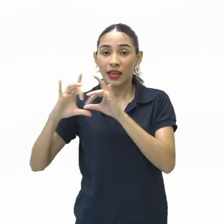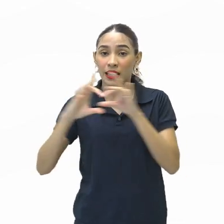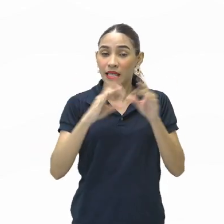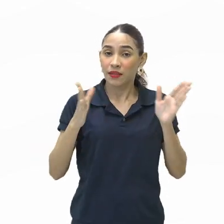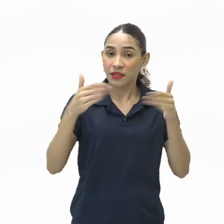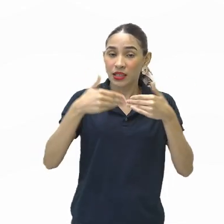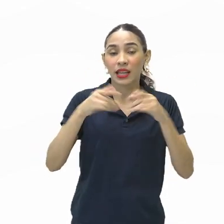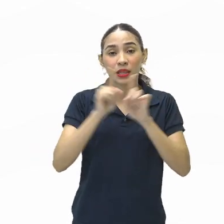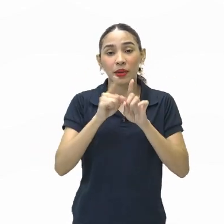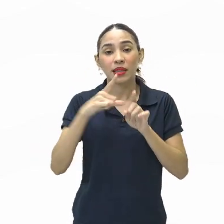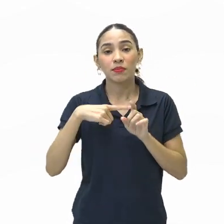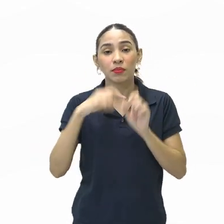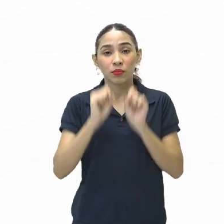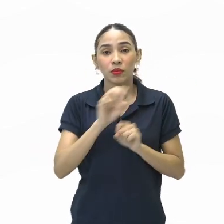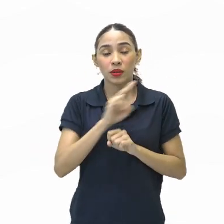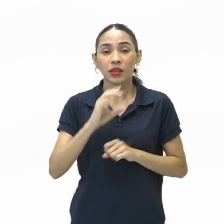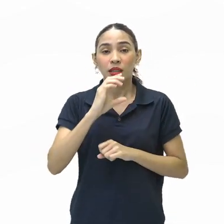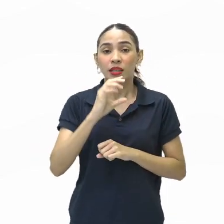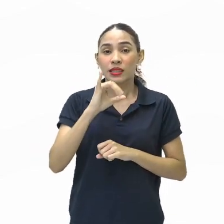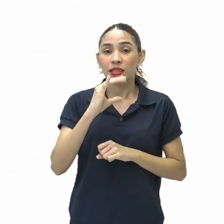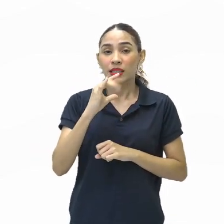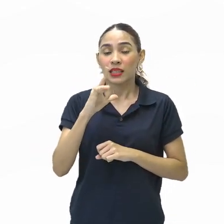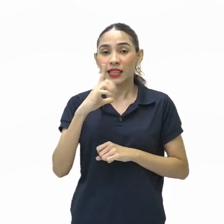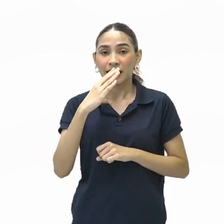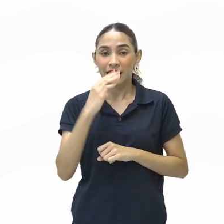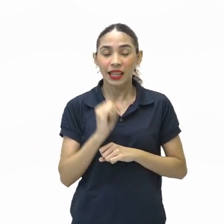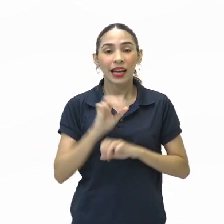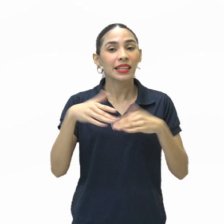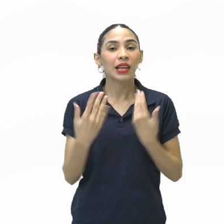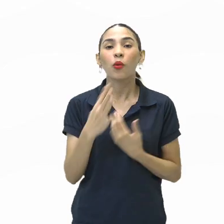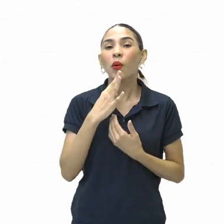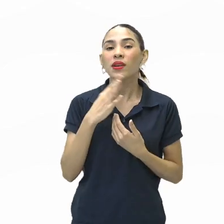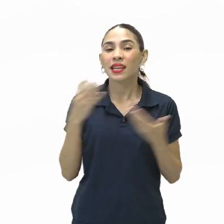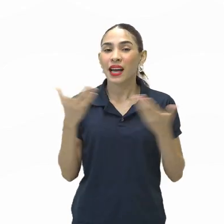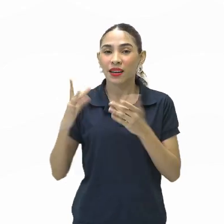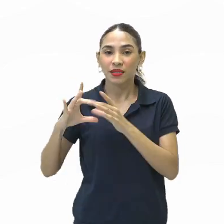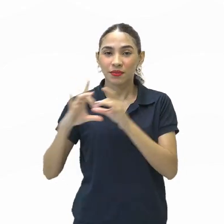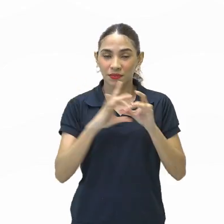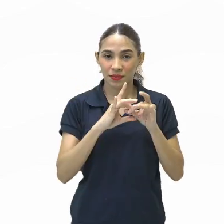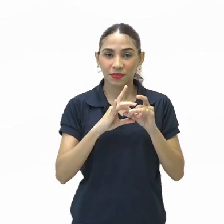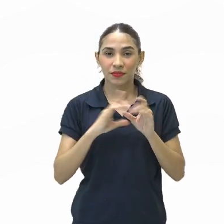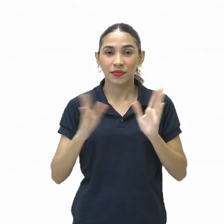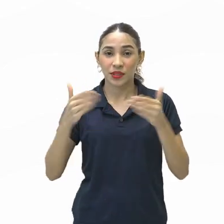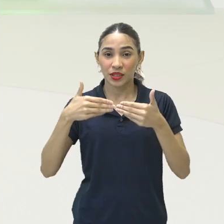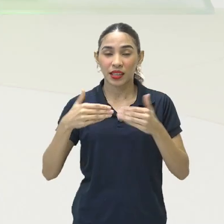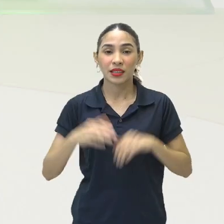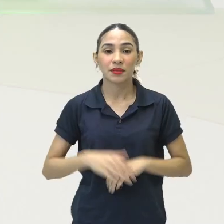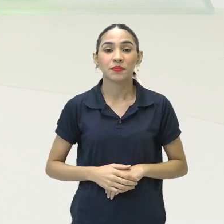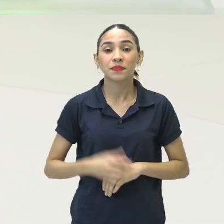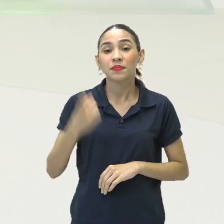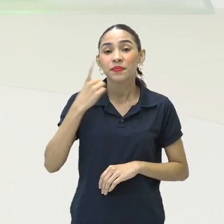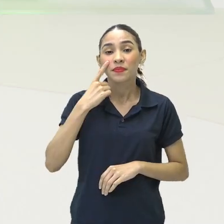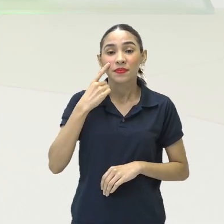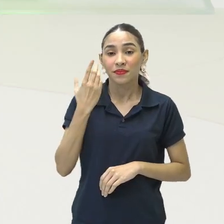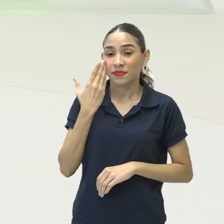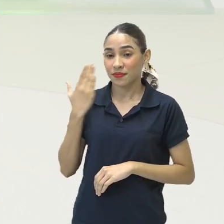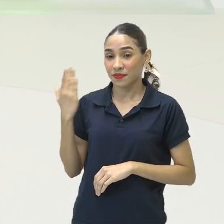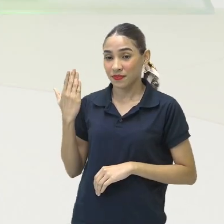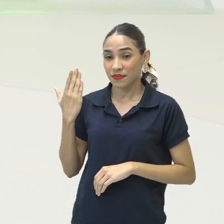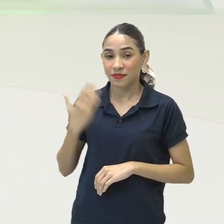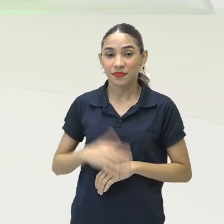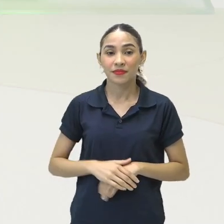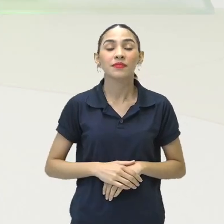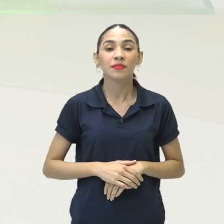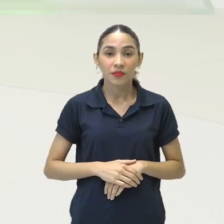também podem ser chamadas de cíclicas. Então, vamos conhecer essas cadeias fechadas. Observem aqui. As